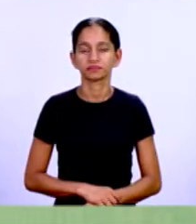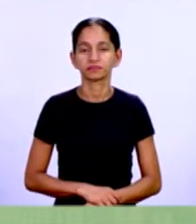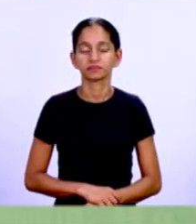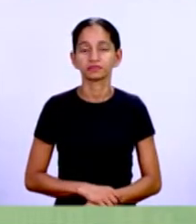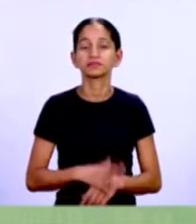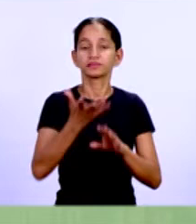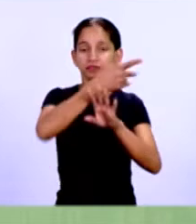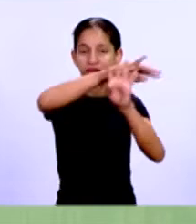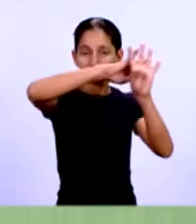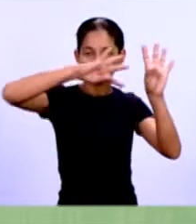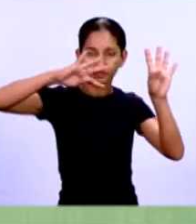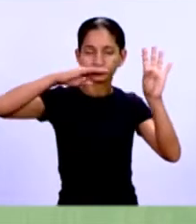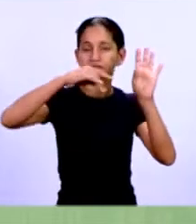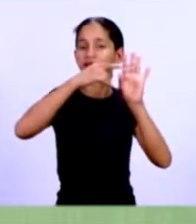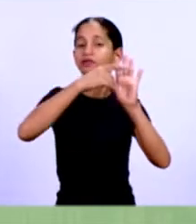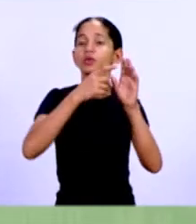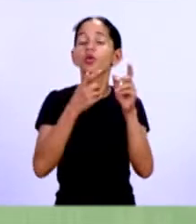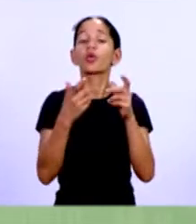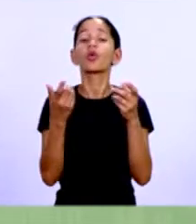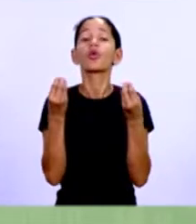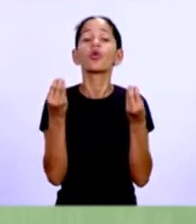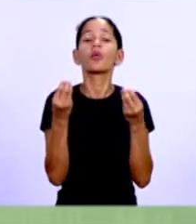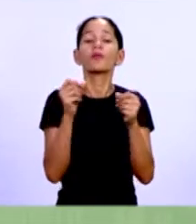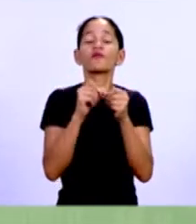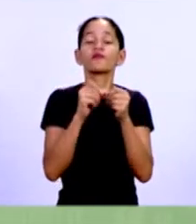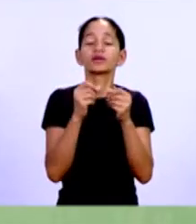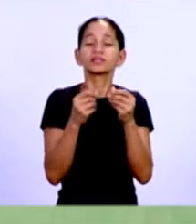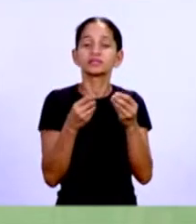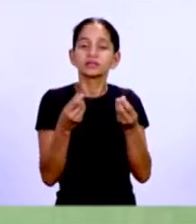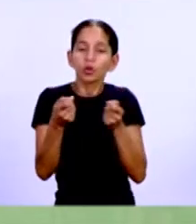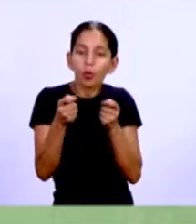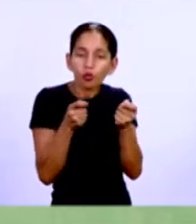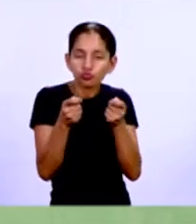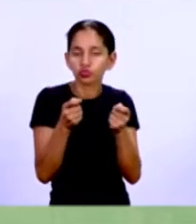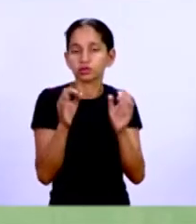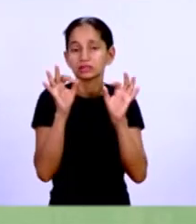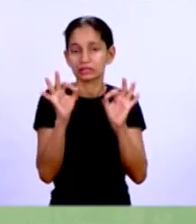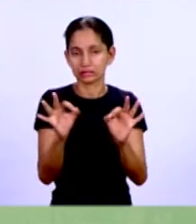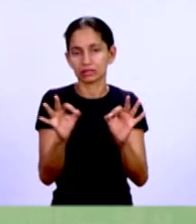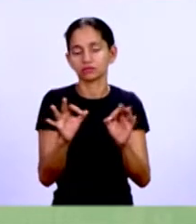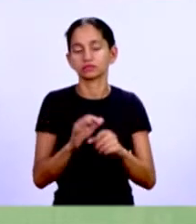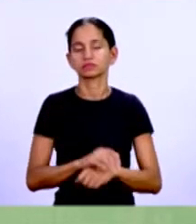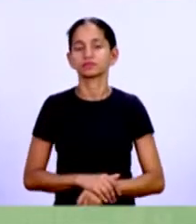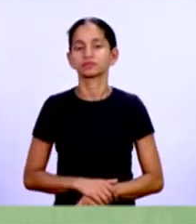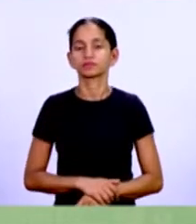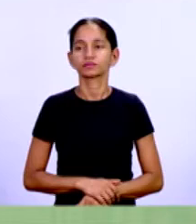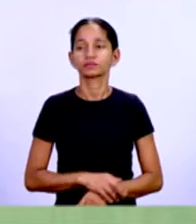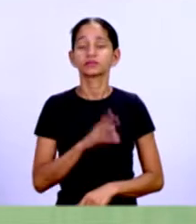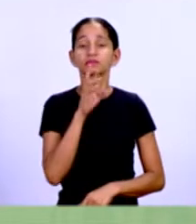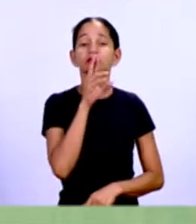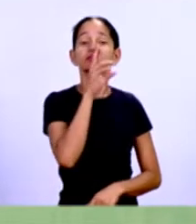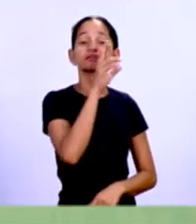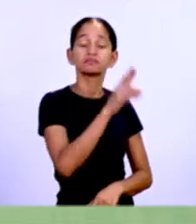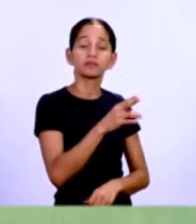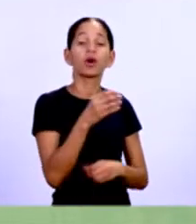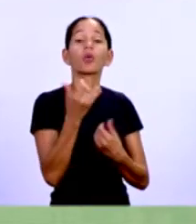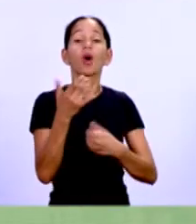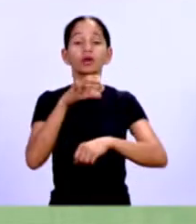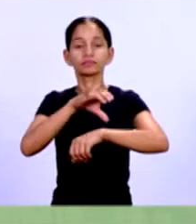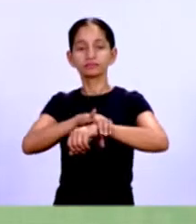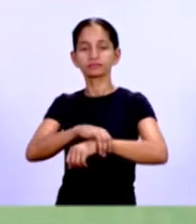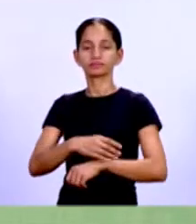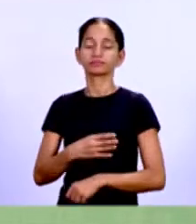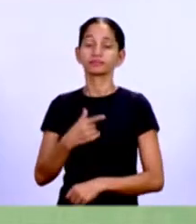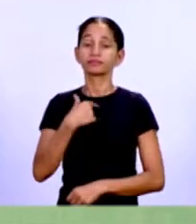na tabela, então, a gente fala como você vai controlar, ou seja, como você vai fazer a mitigação. Aqui você tem que responder qual a proteção existente.